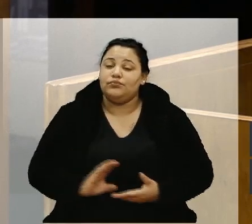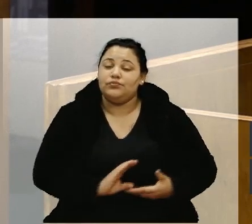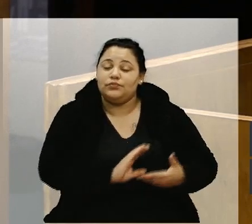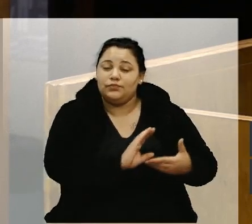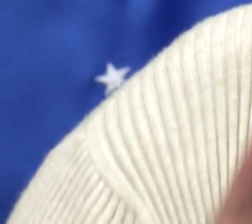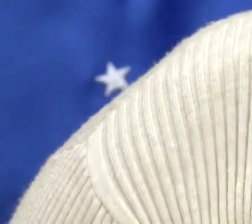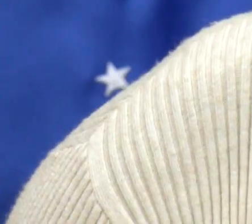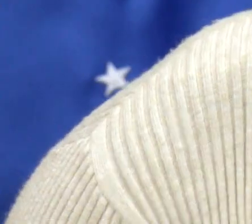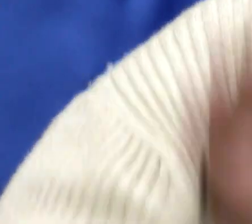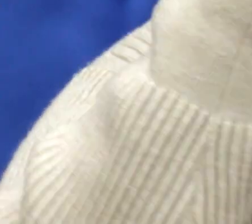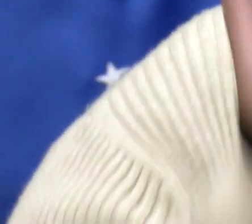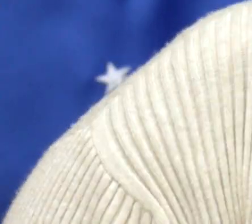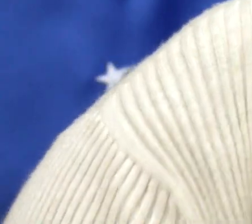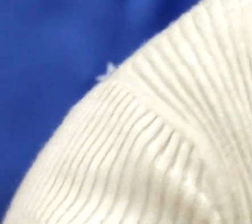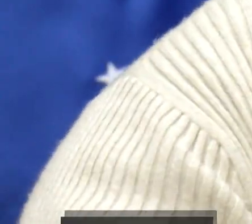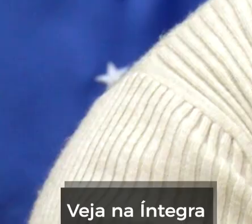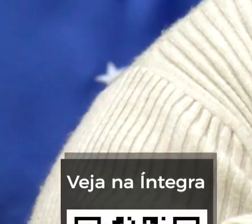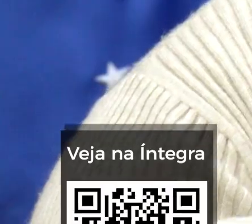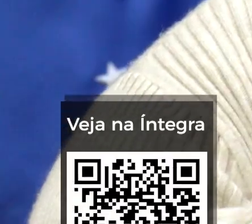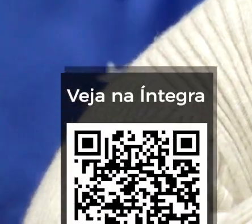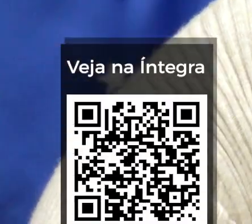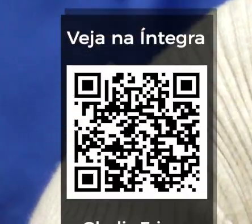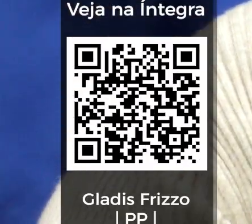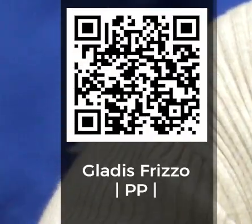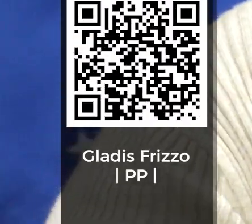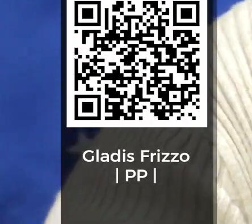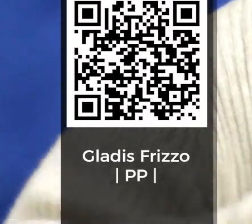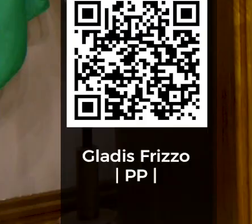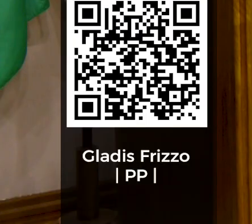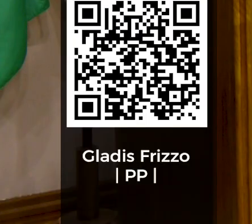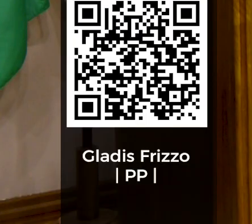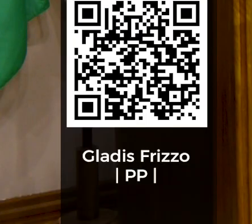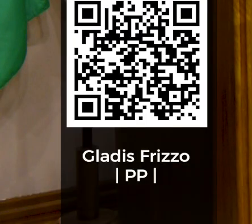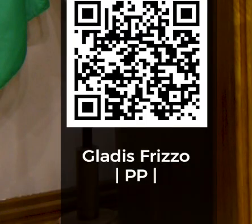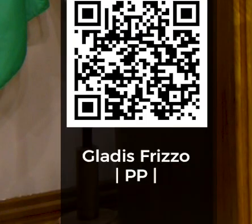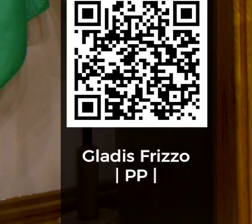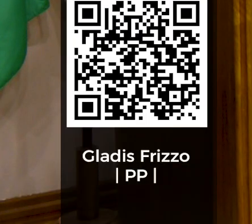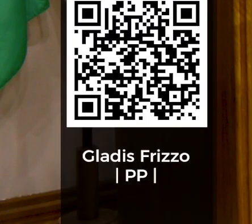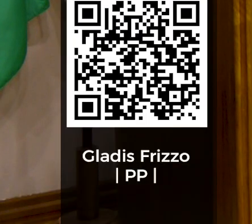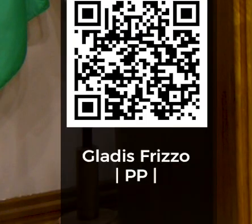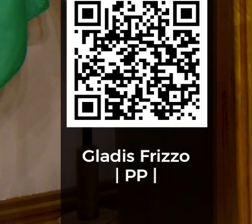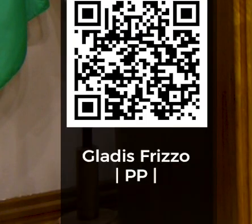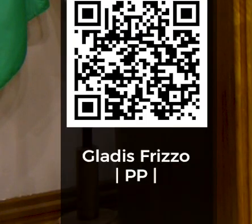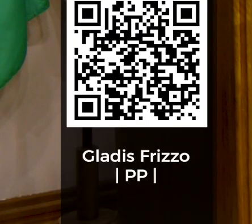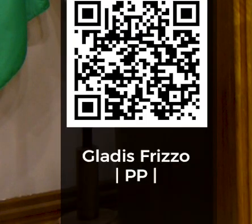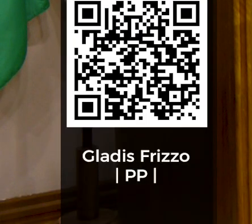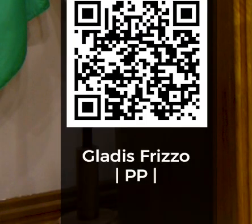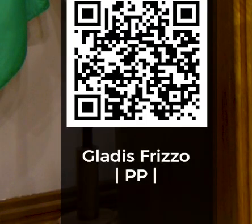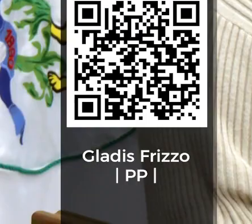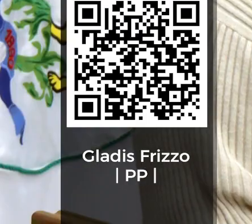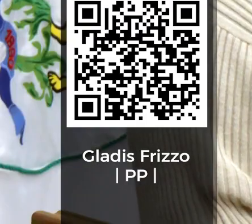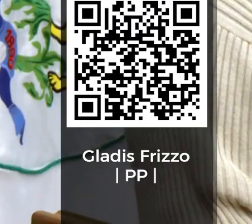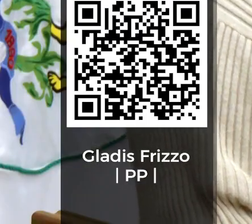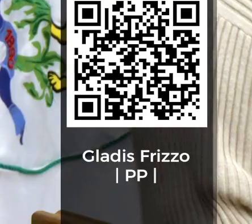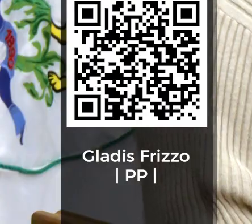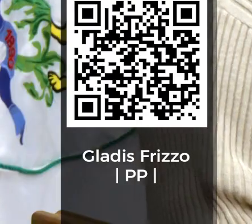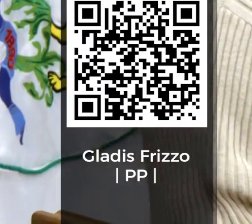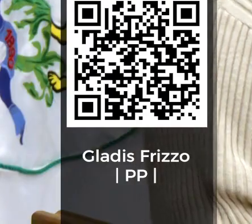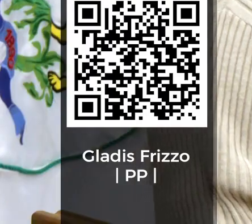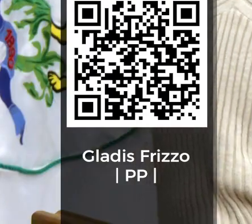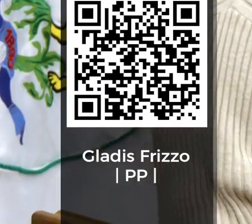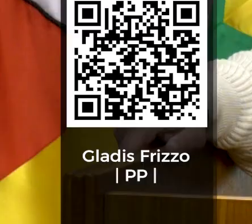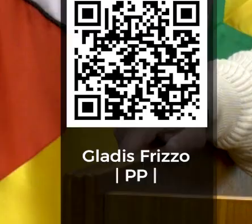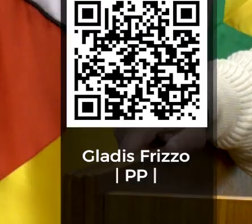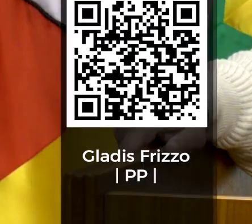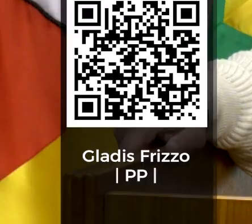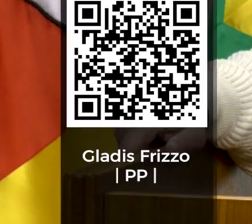Geral. Gladys Frisso cobrou a Prefeitura sobre o prazo de entrega das obras de acesso ao bairro Desvio